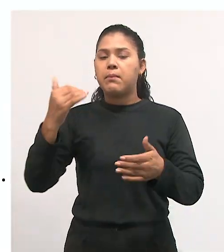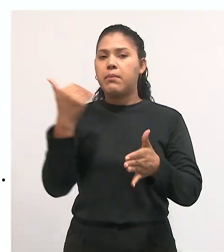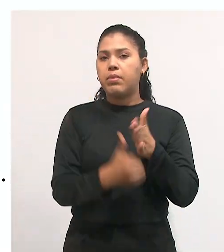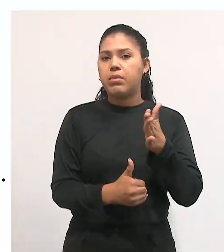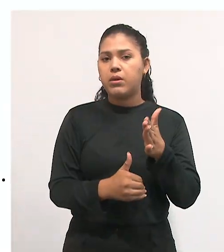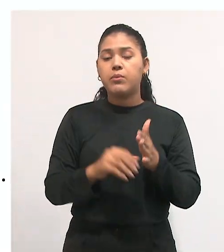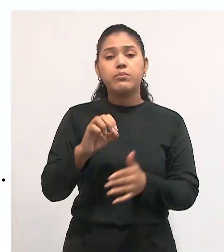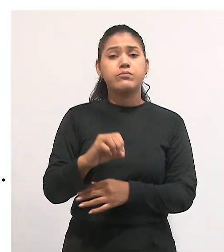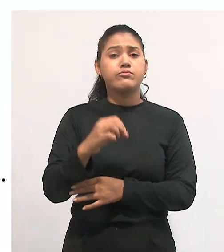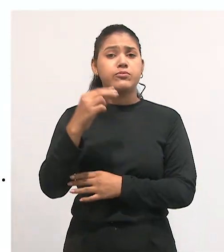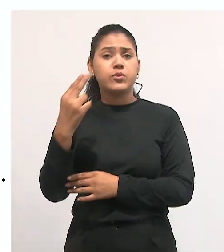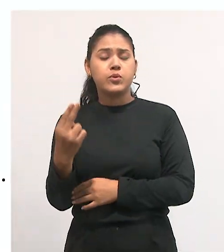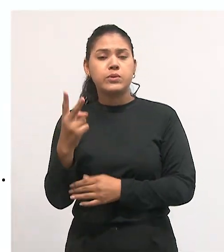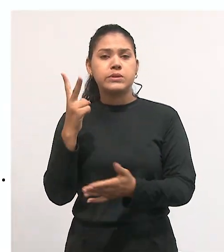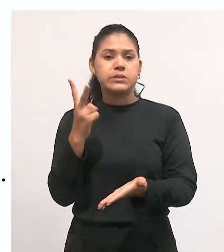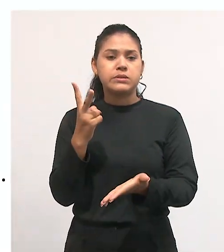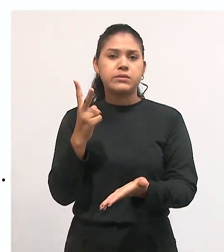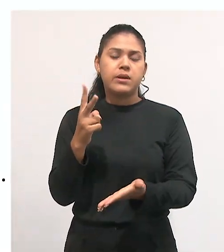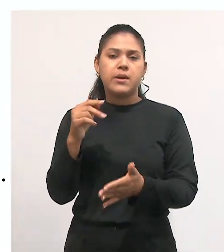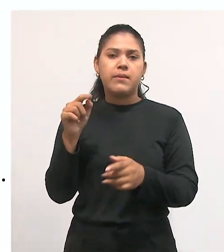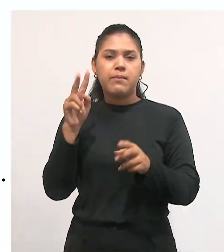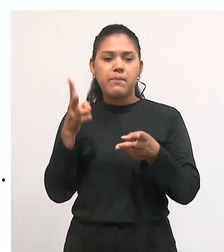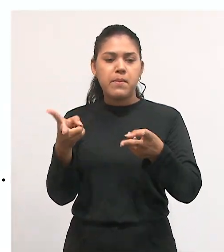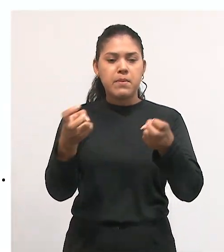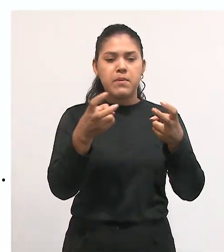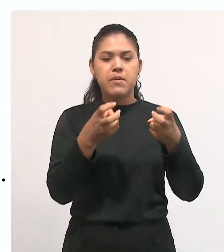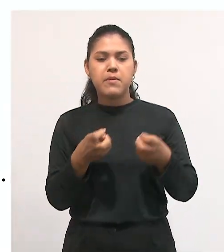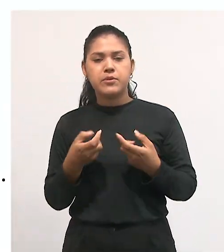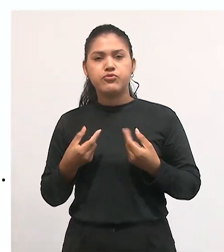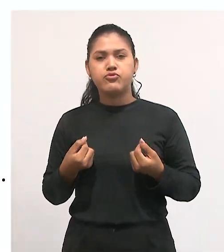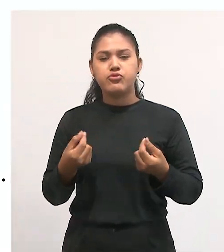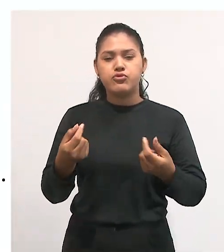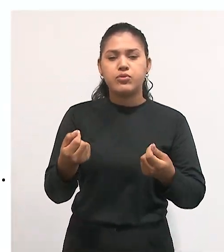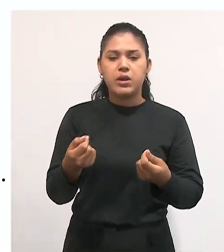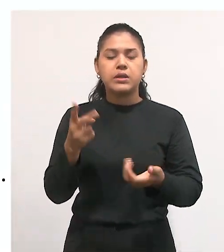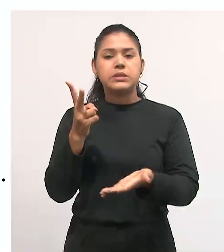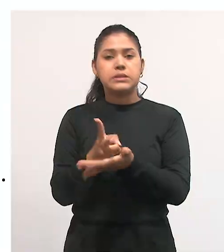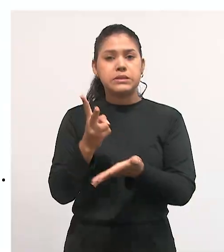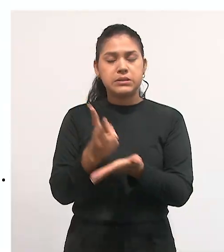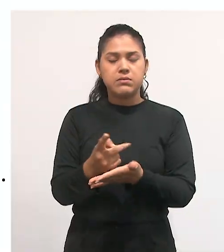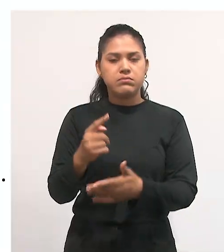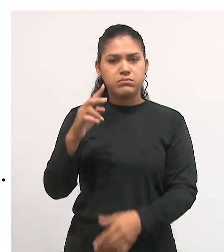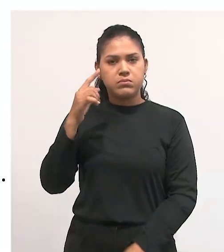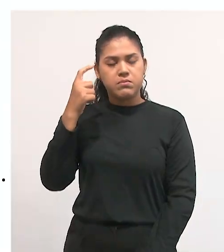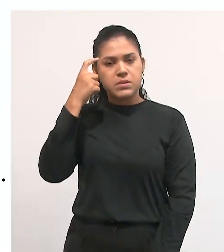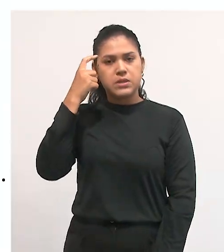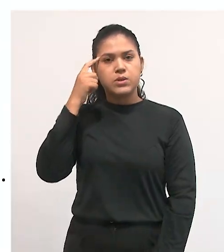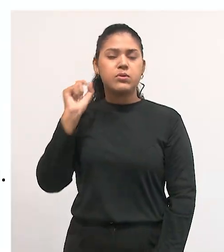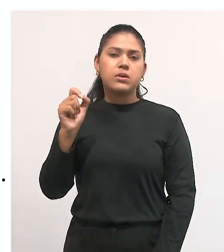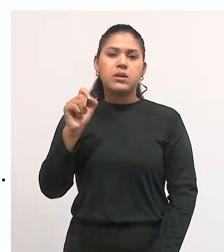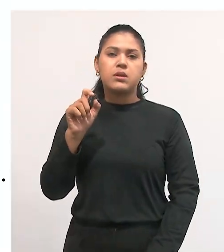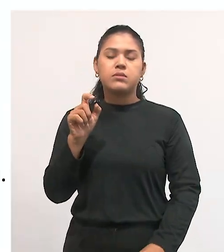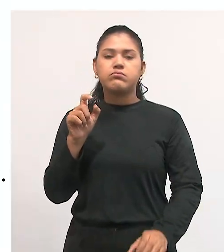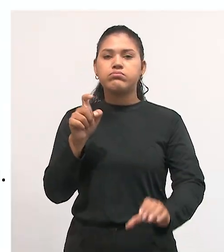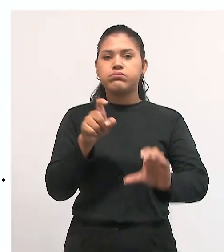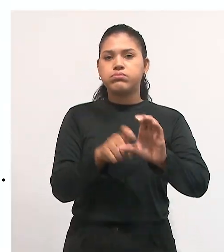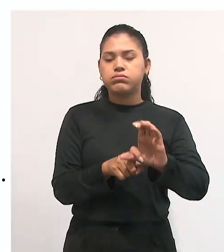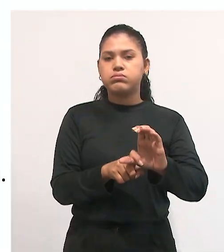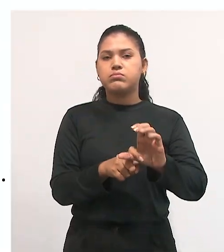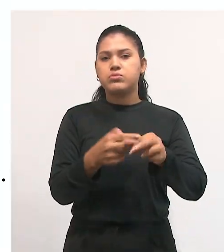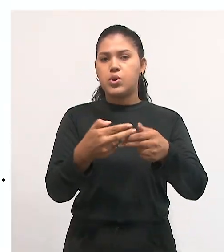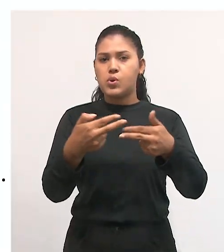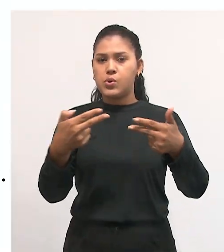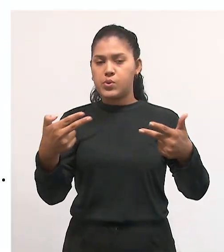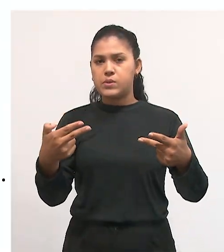valor sem comprometer a qualidade, né? E o que o gestor deve fazer aqui? Deve levar em consideração que